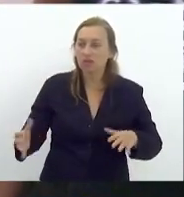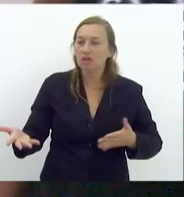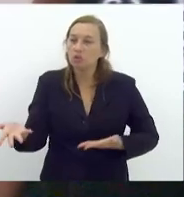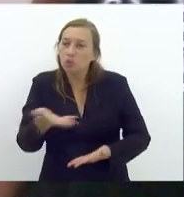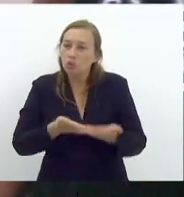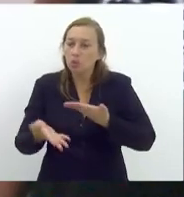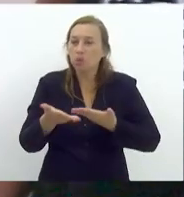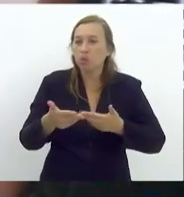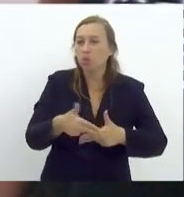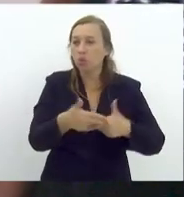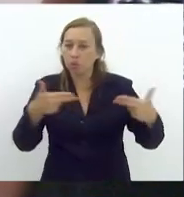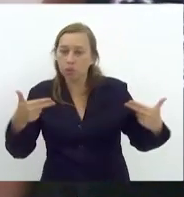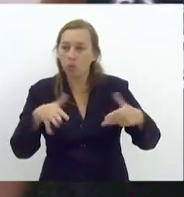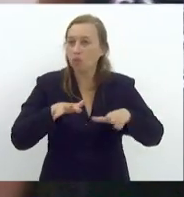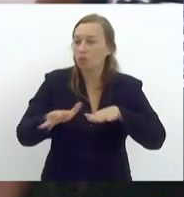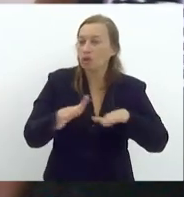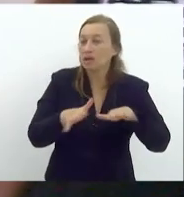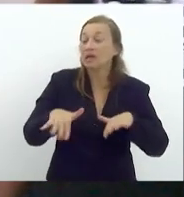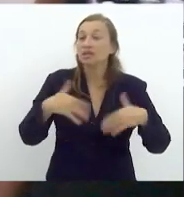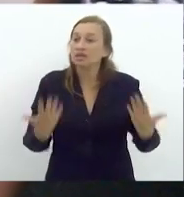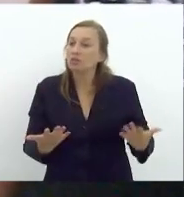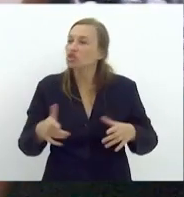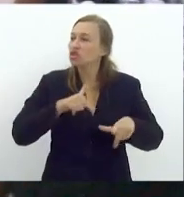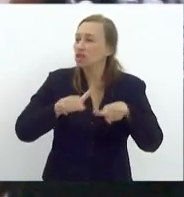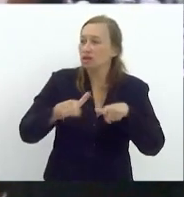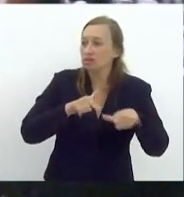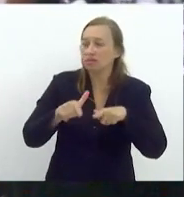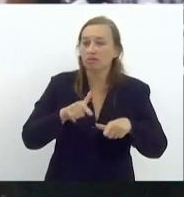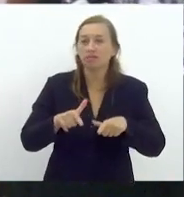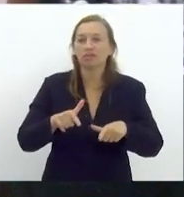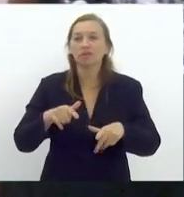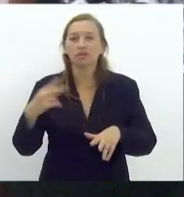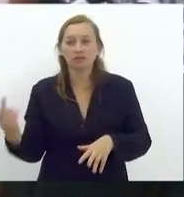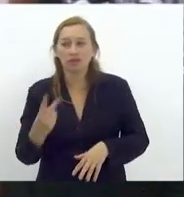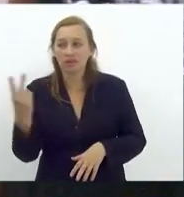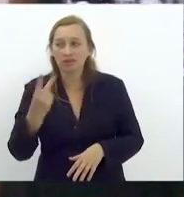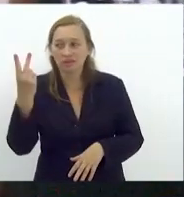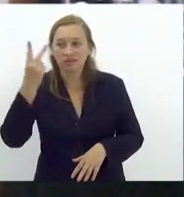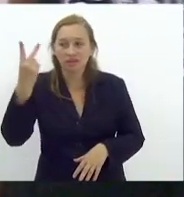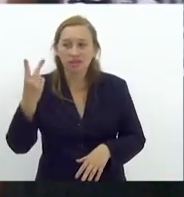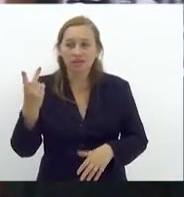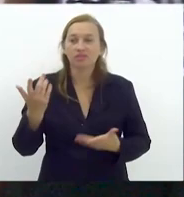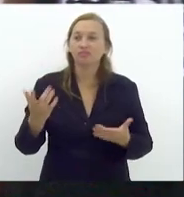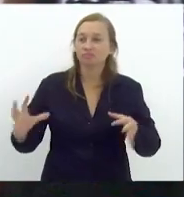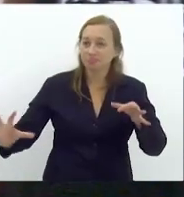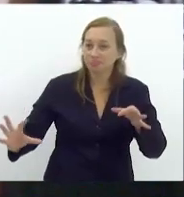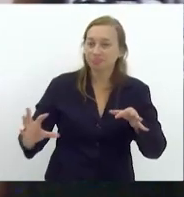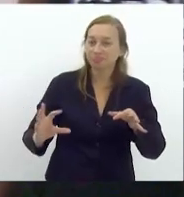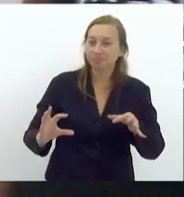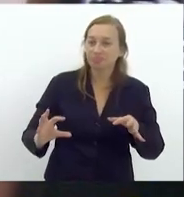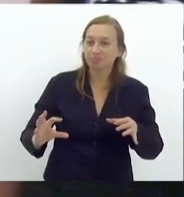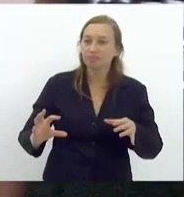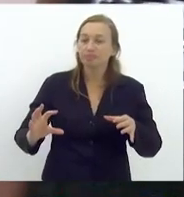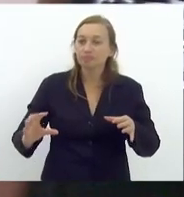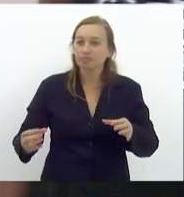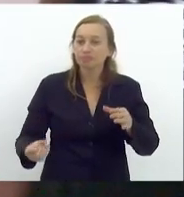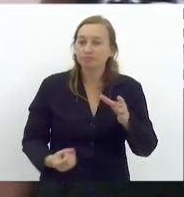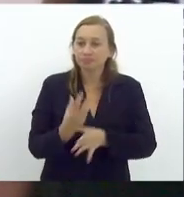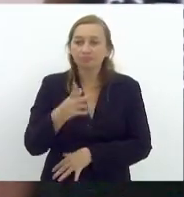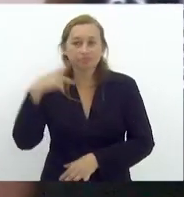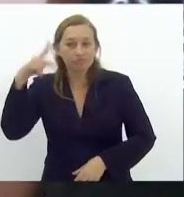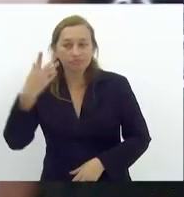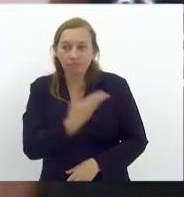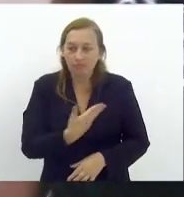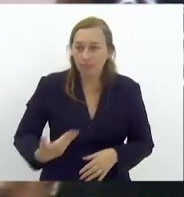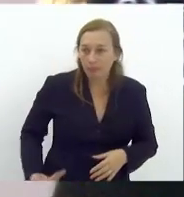né então a gente tá trabalhando pela valorização e pela consolidação de políticas públicas para o movimento